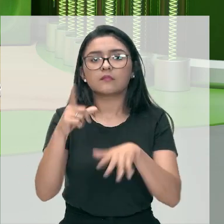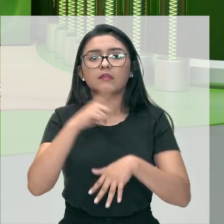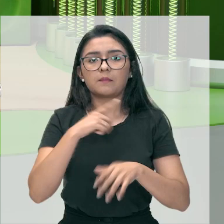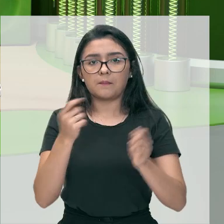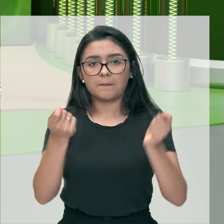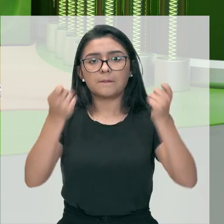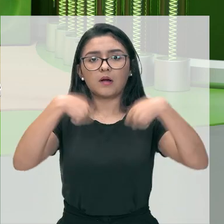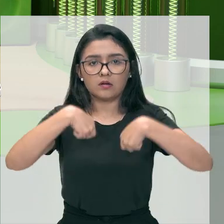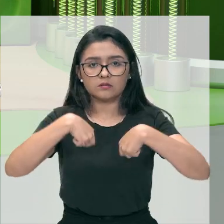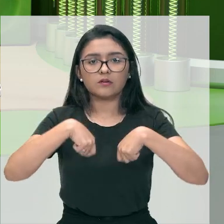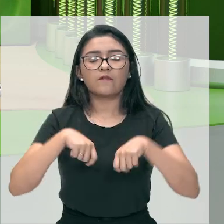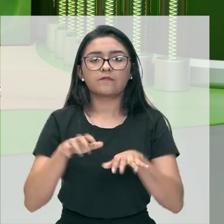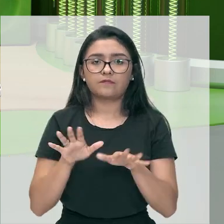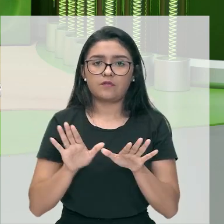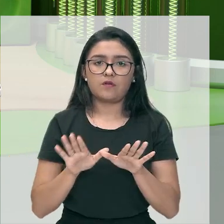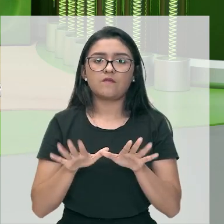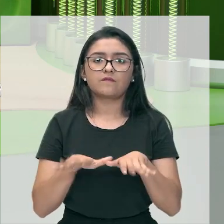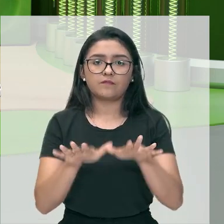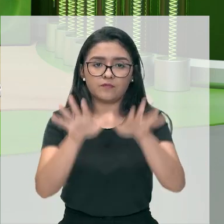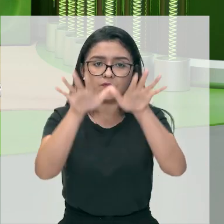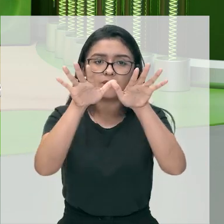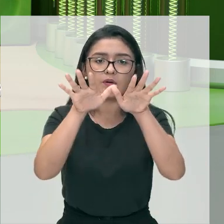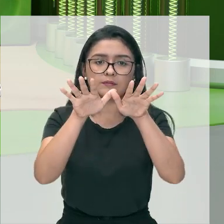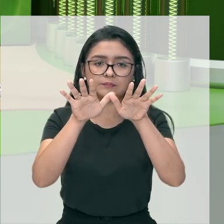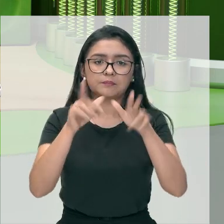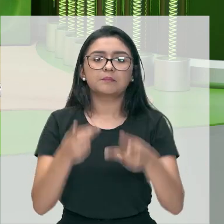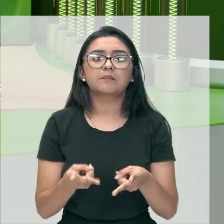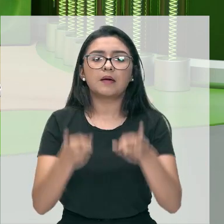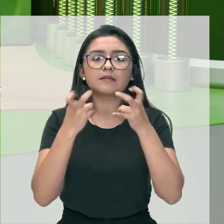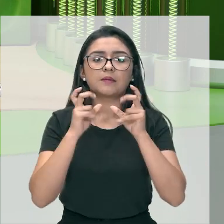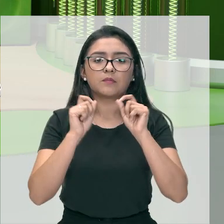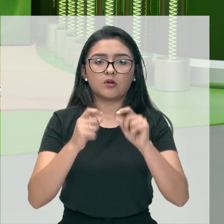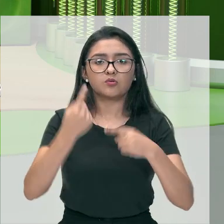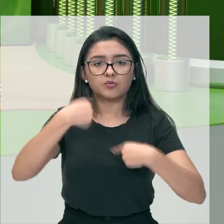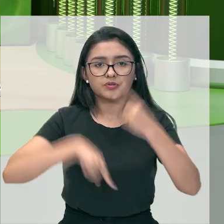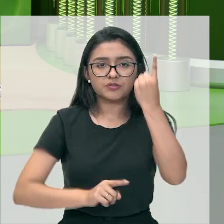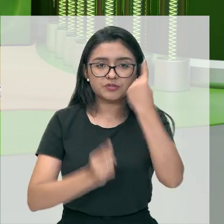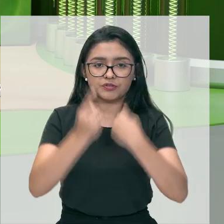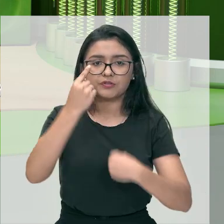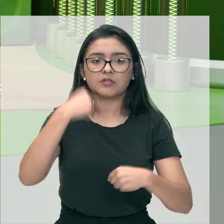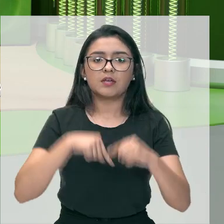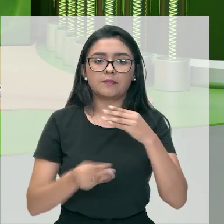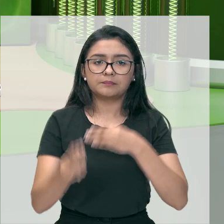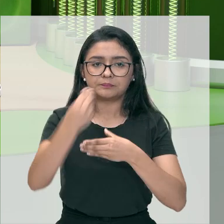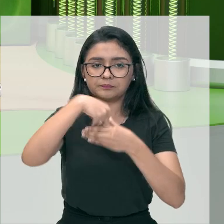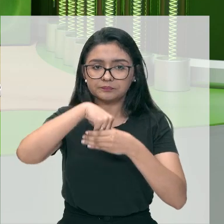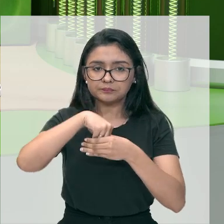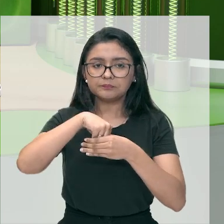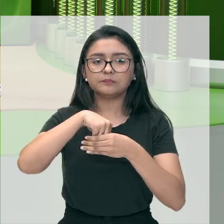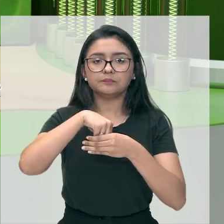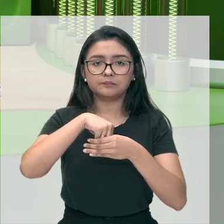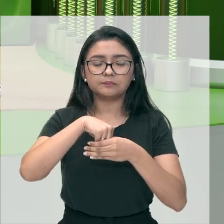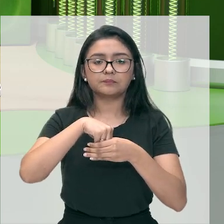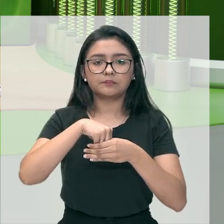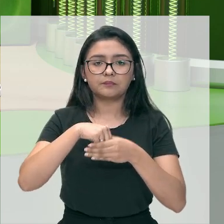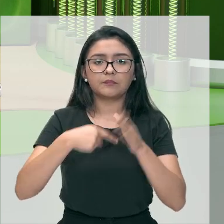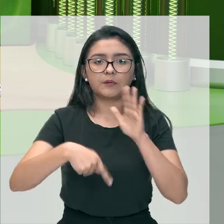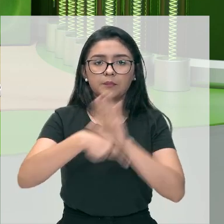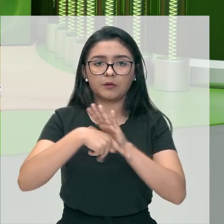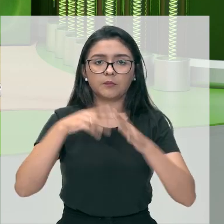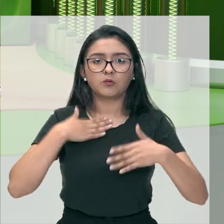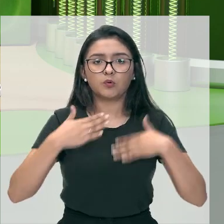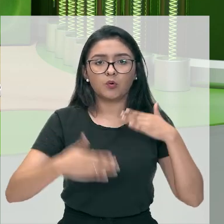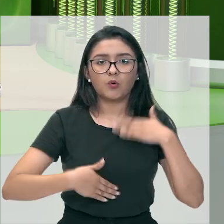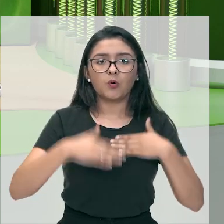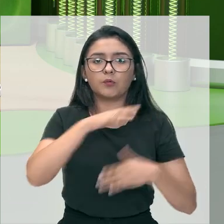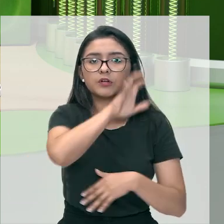possibilidade também de voar. E aí a gente visualiza um pouco mais da organização da organização interna do corpo